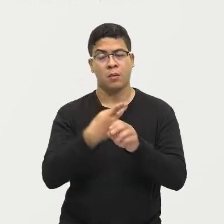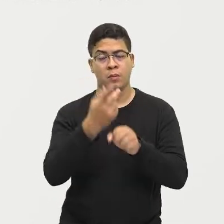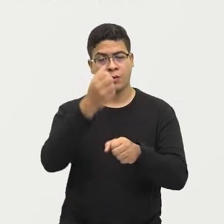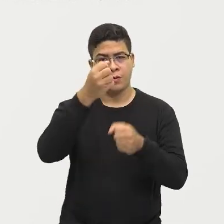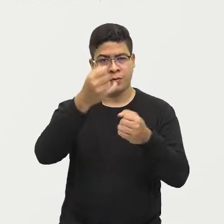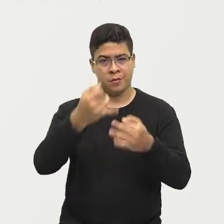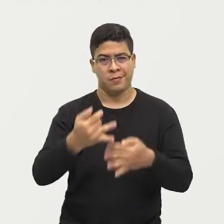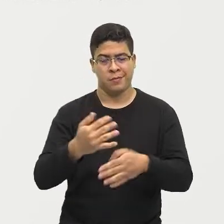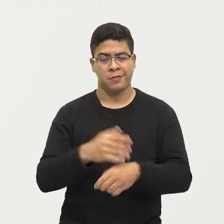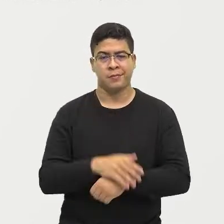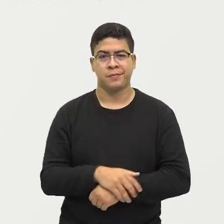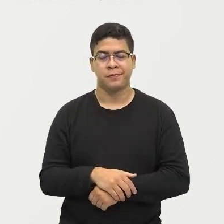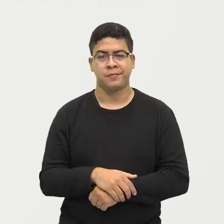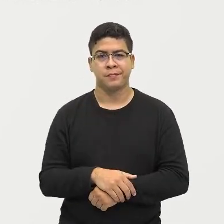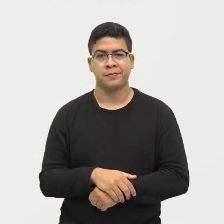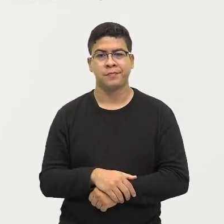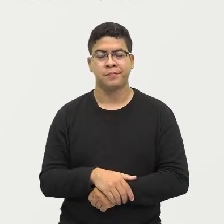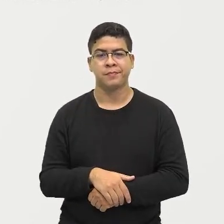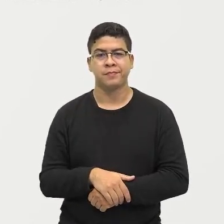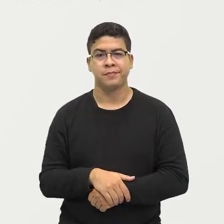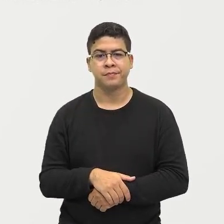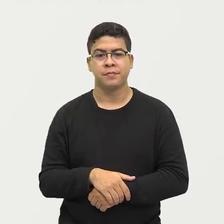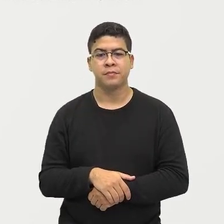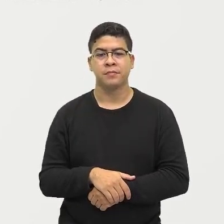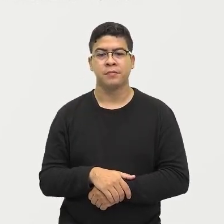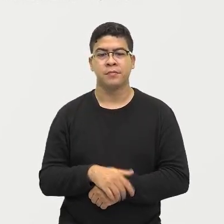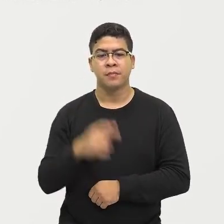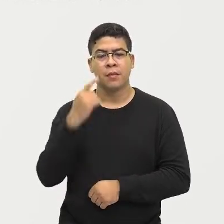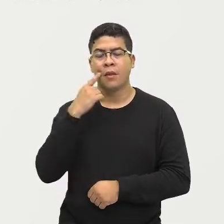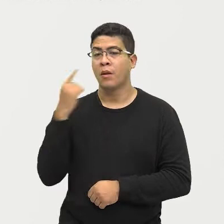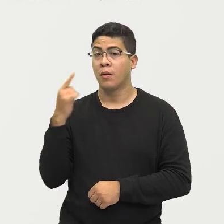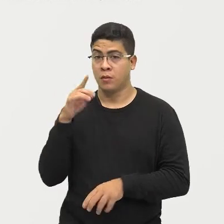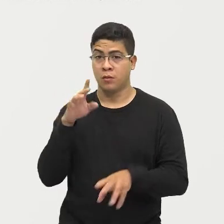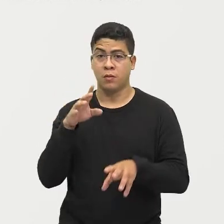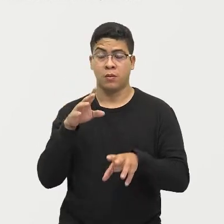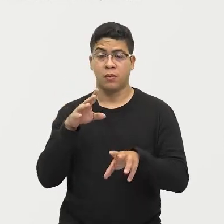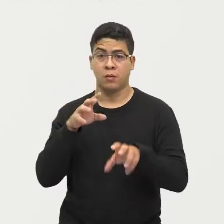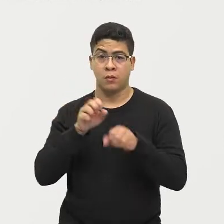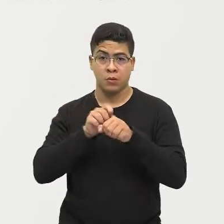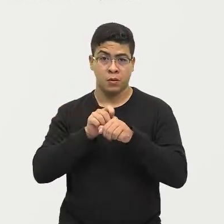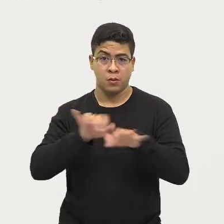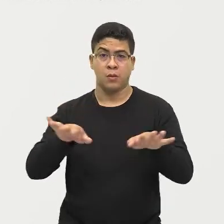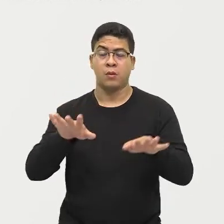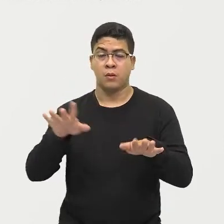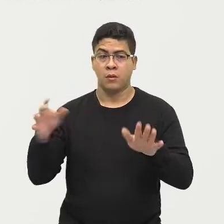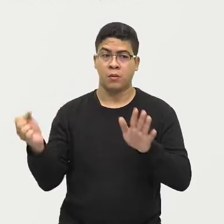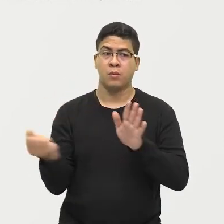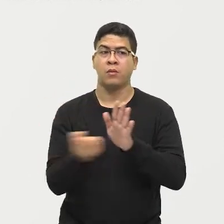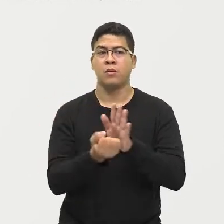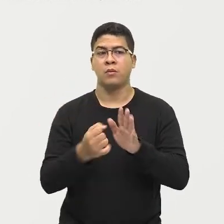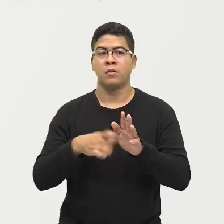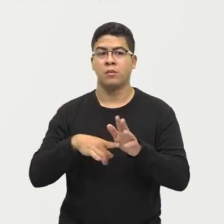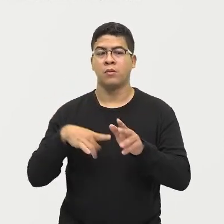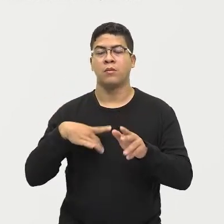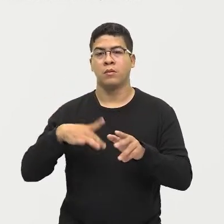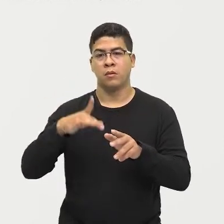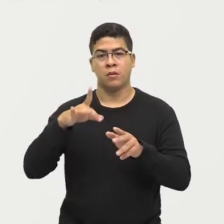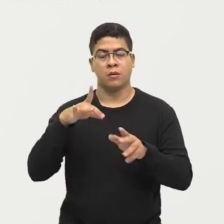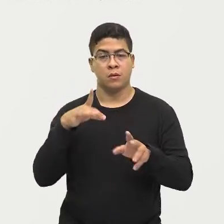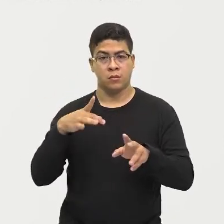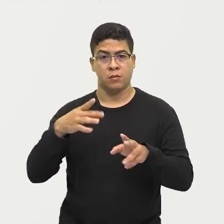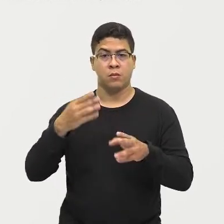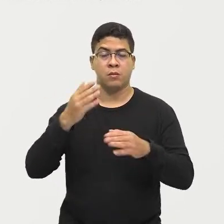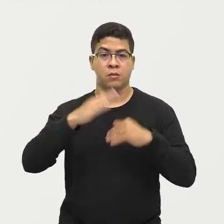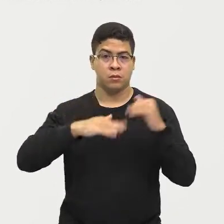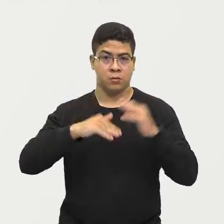sobre esse livro. O que mais? Cujos resultados contribuíram para a produção de obras decisivas em sua carreira, entre